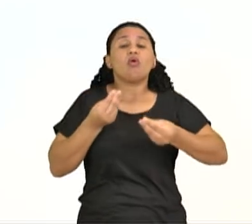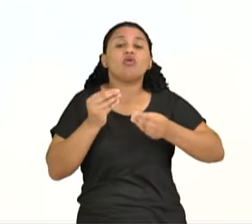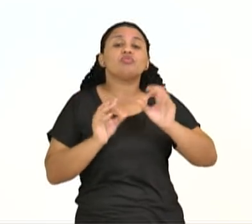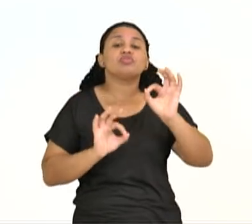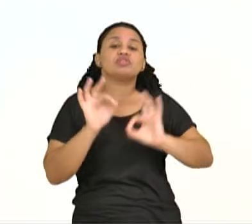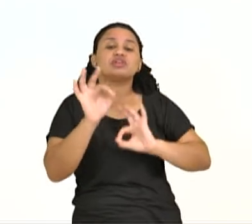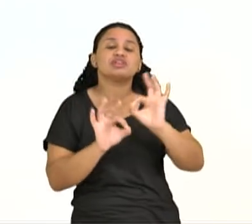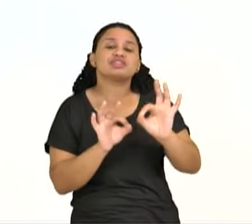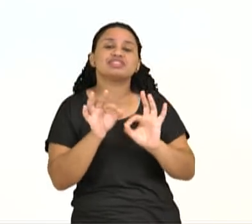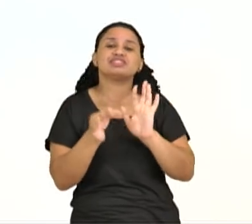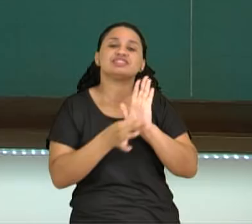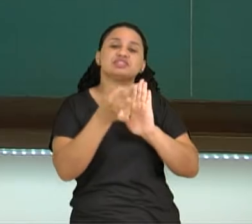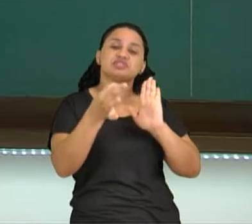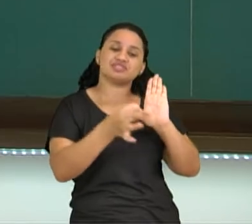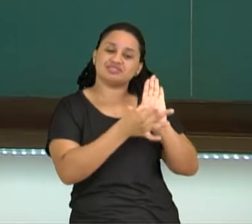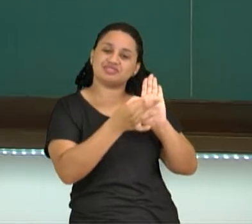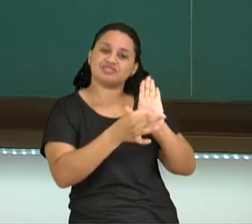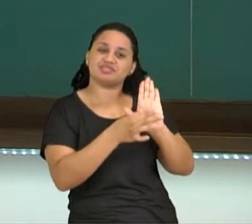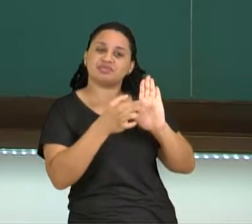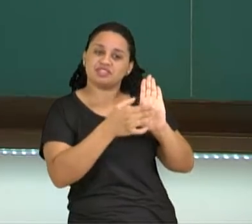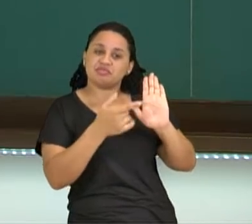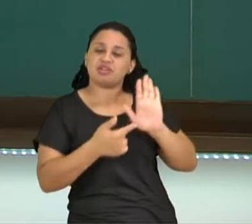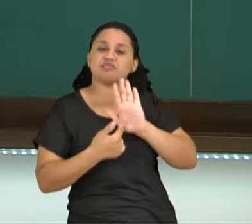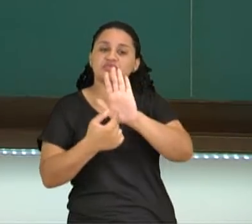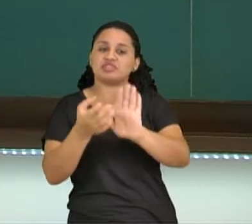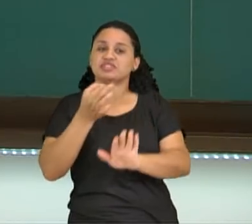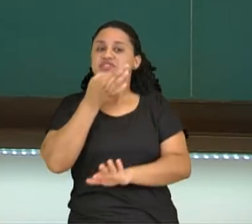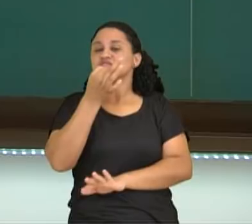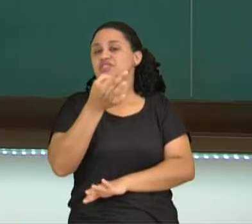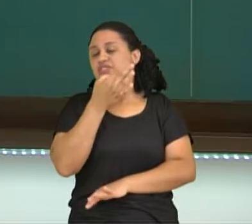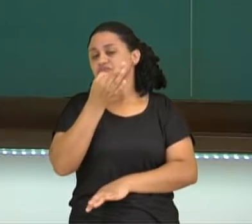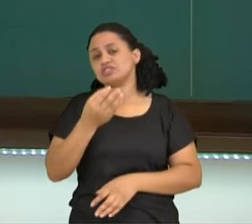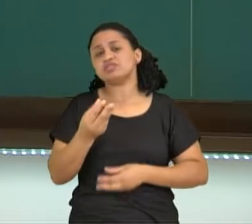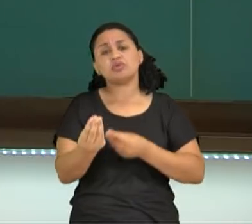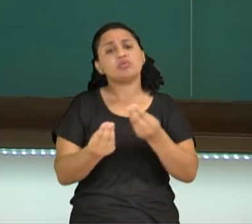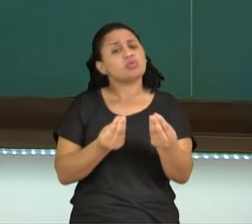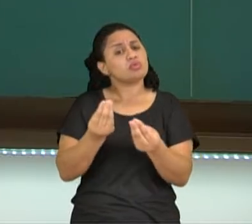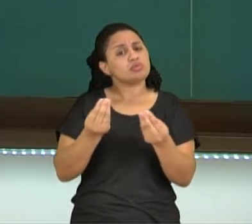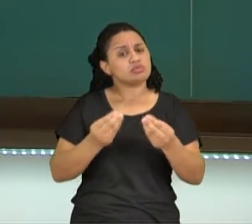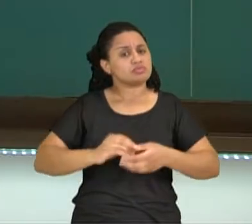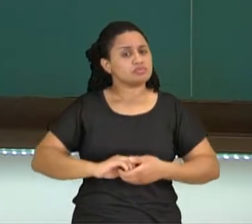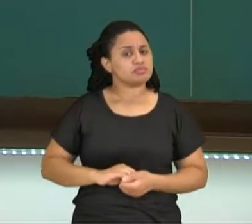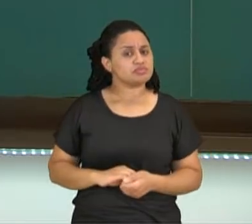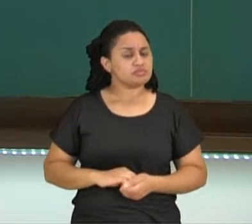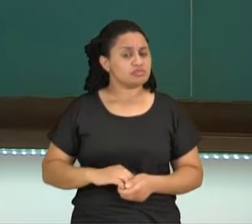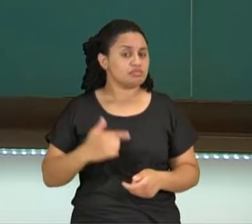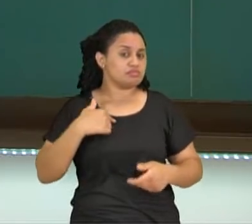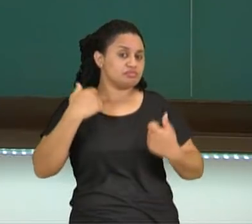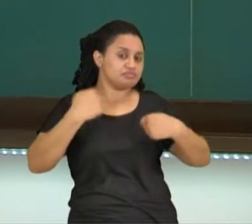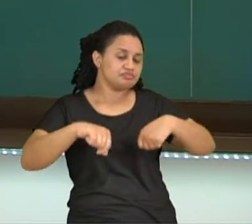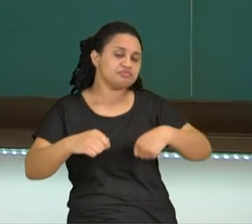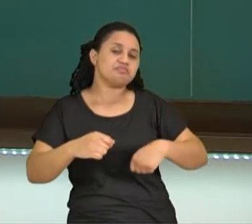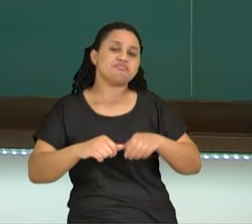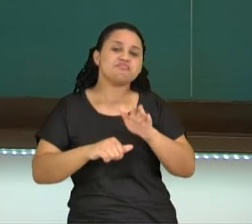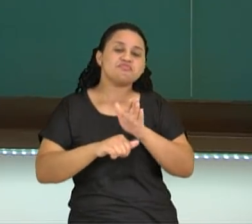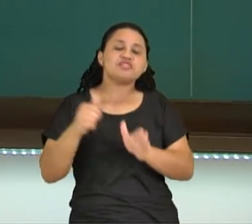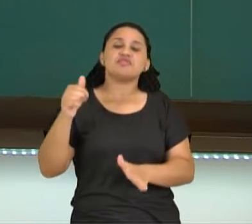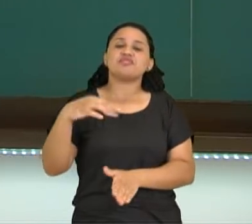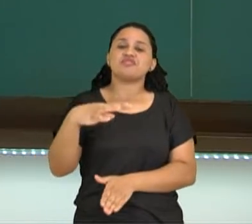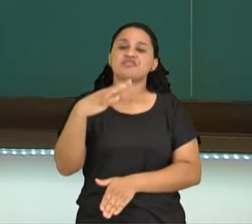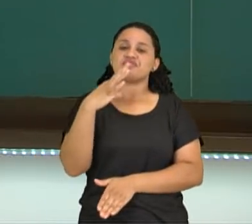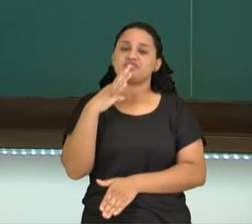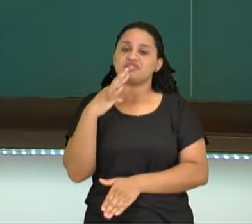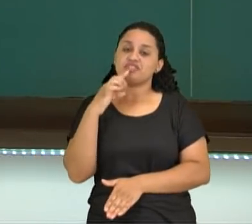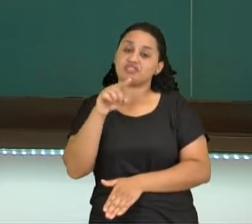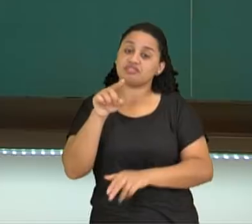opinião? Já pensaram sobre isso? Como que eu formulo argumentos, né? Eu preciso primeiro conhecer o